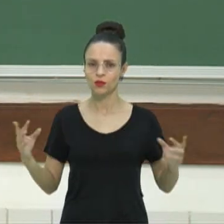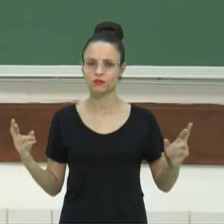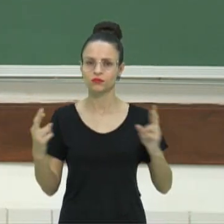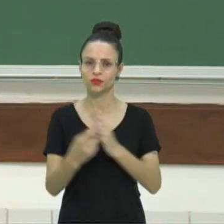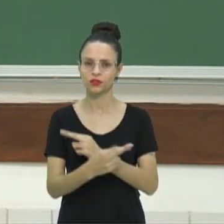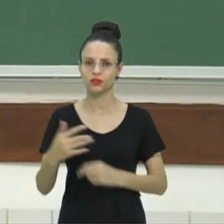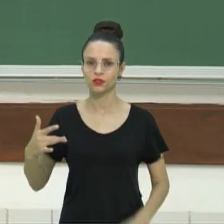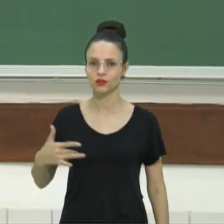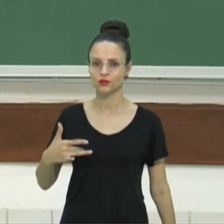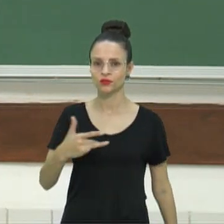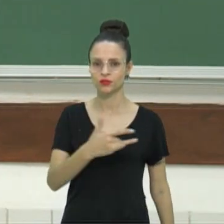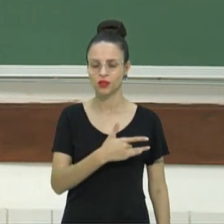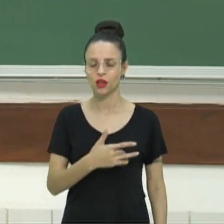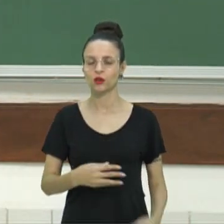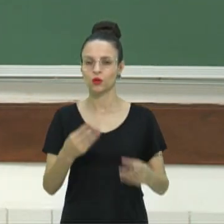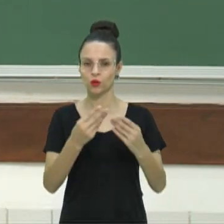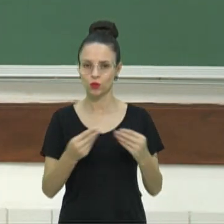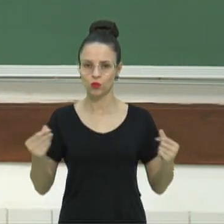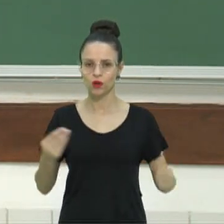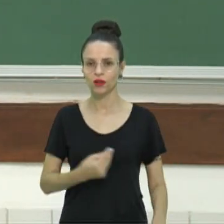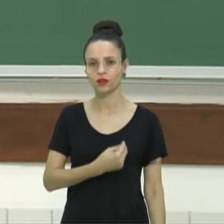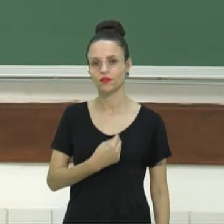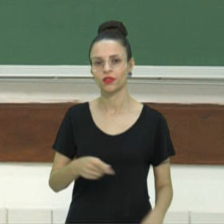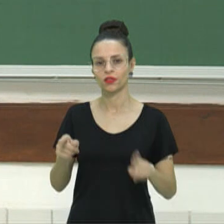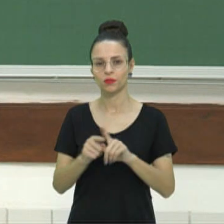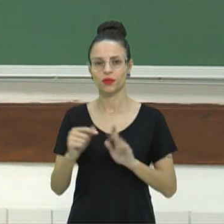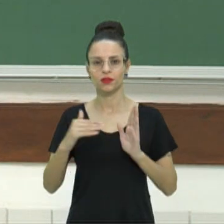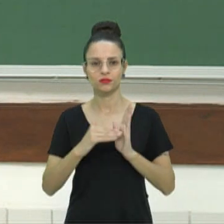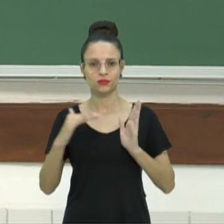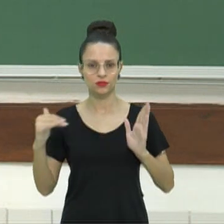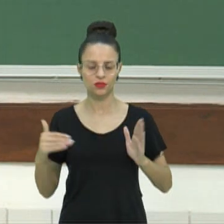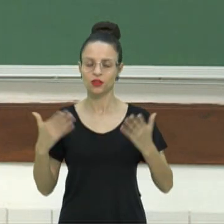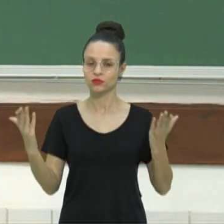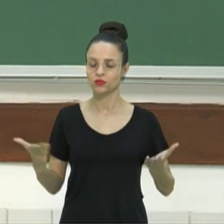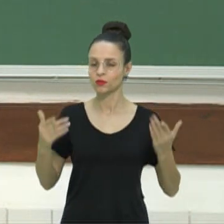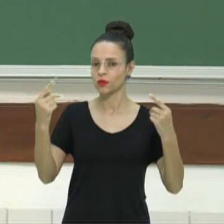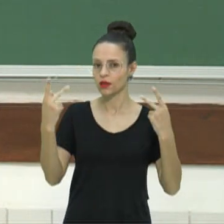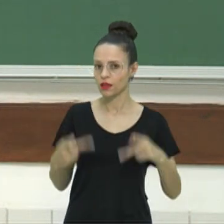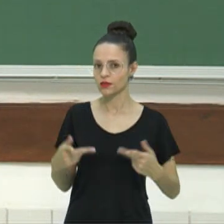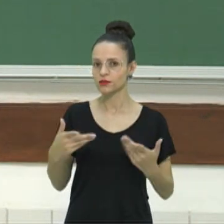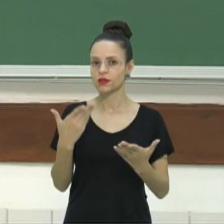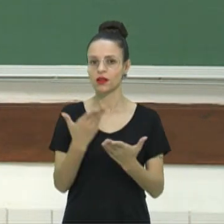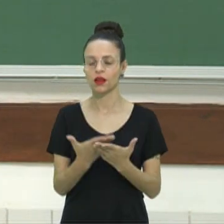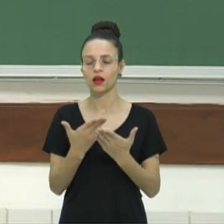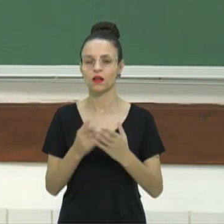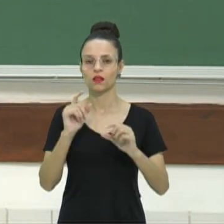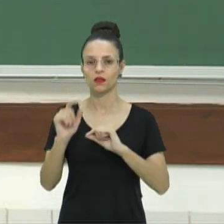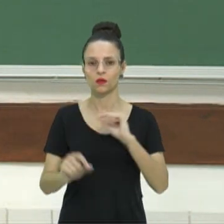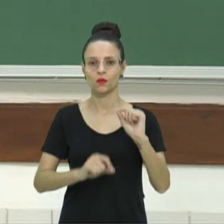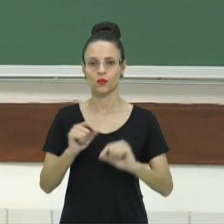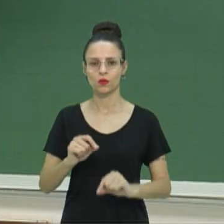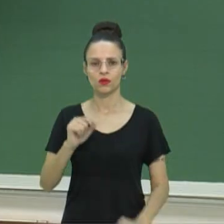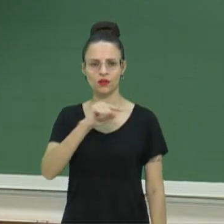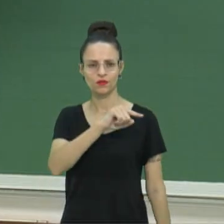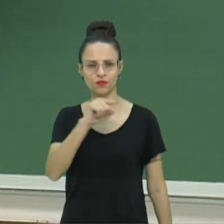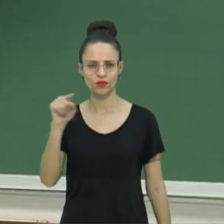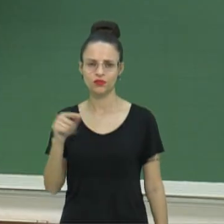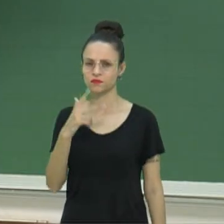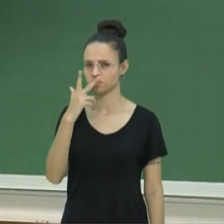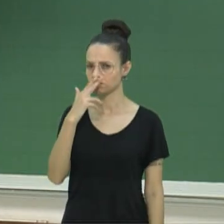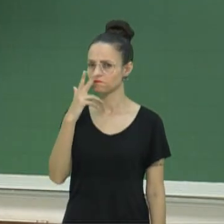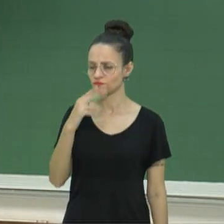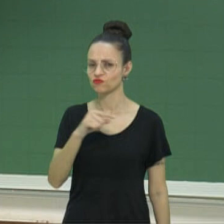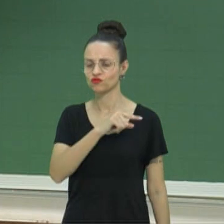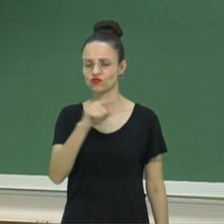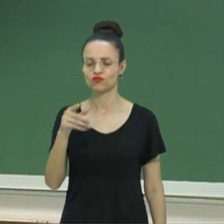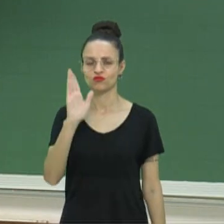a parte estética também, né, que falamos na aula passada. Nessa aula de hoje nós vamos estar trabalhando um elemento que vocês provavelmente já